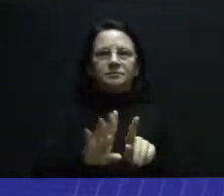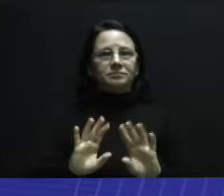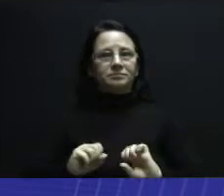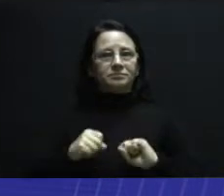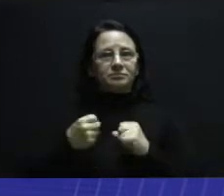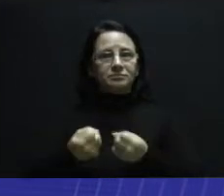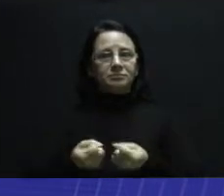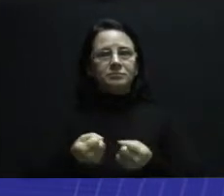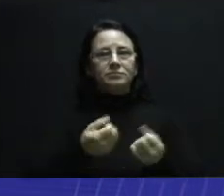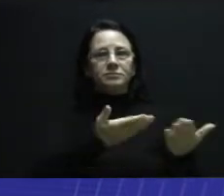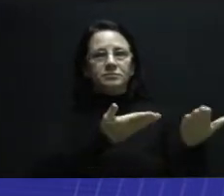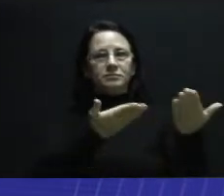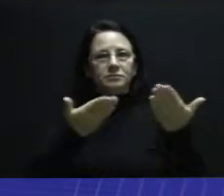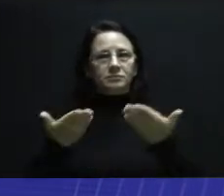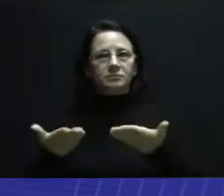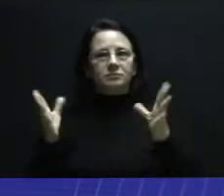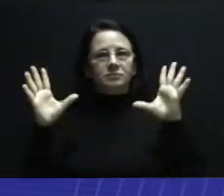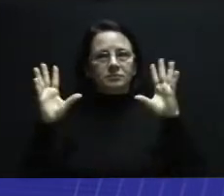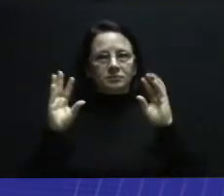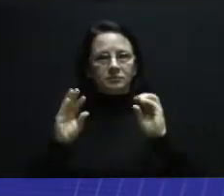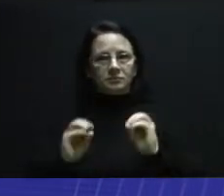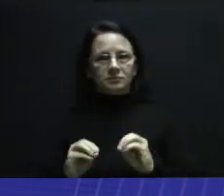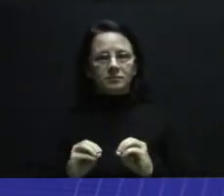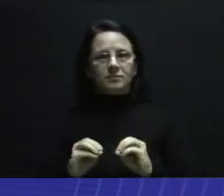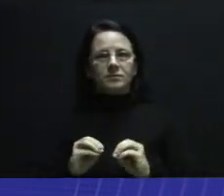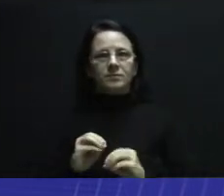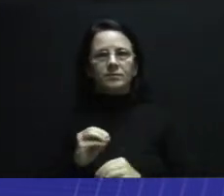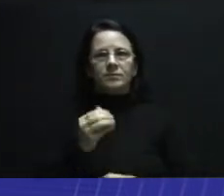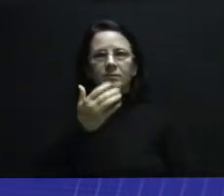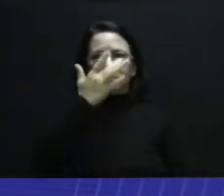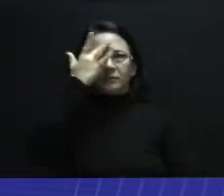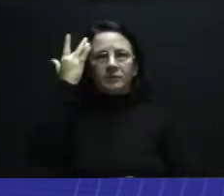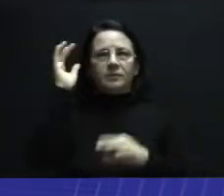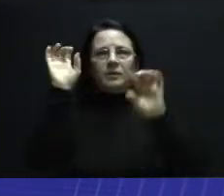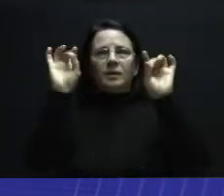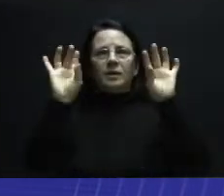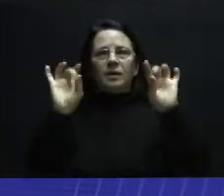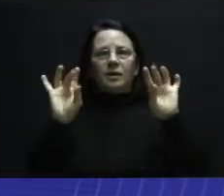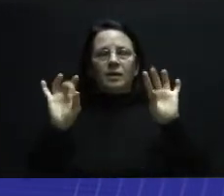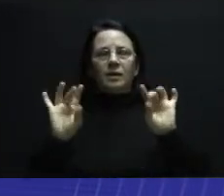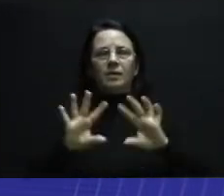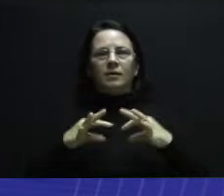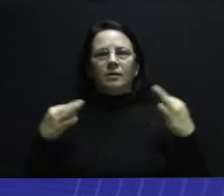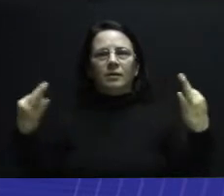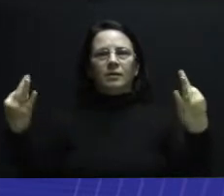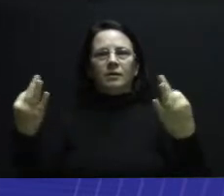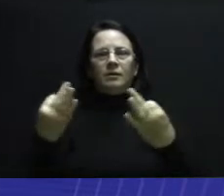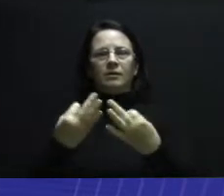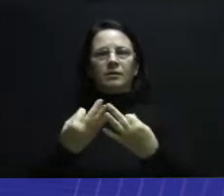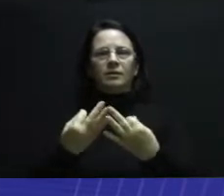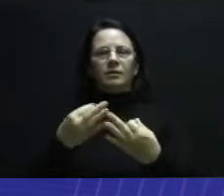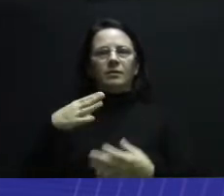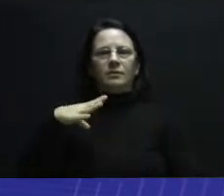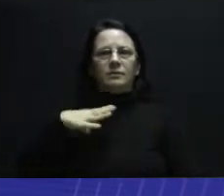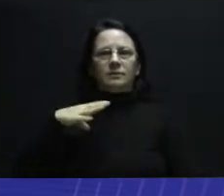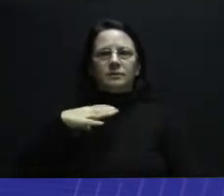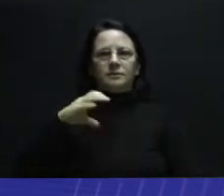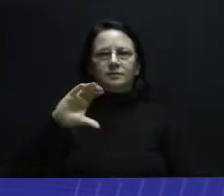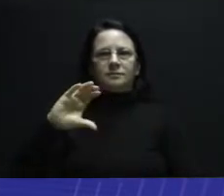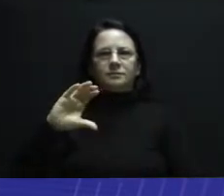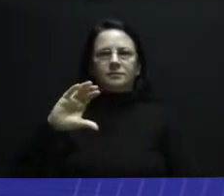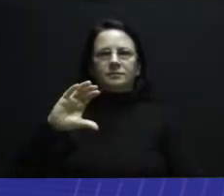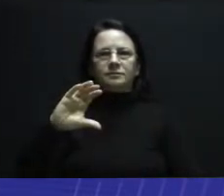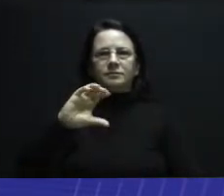a gratidão na noite de hoje, como orador oficial da sessão solene da família da Câmara Municipal de Cubatão,